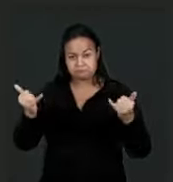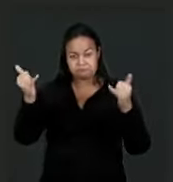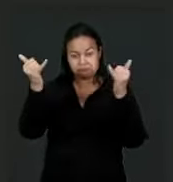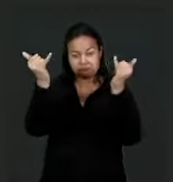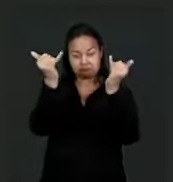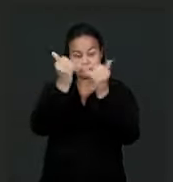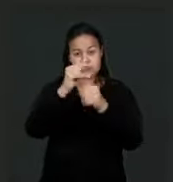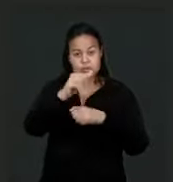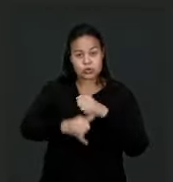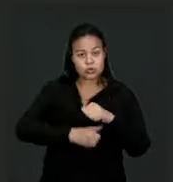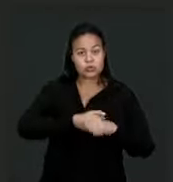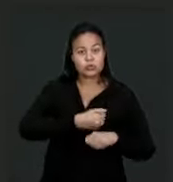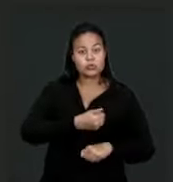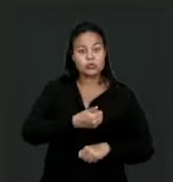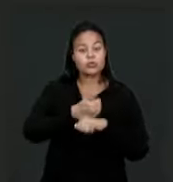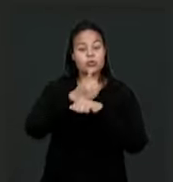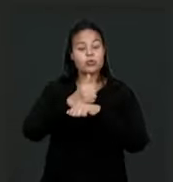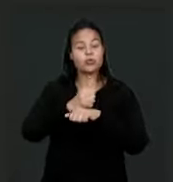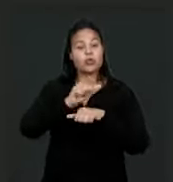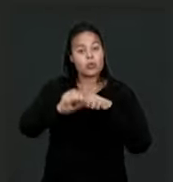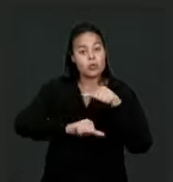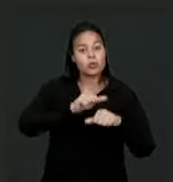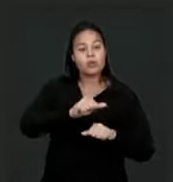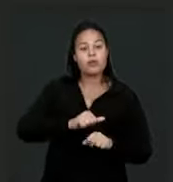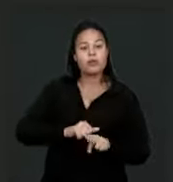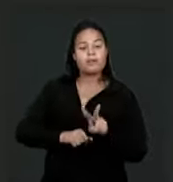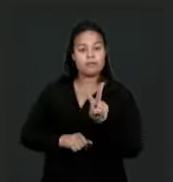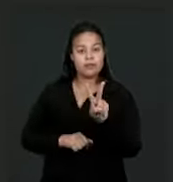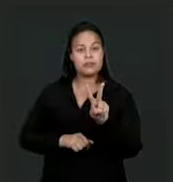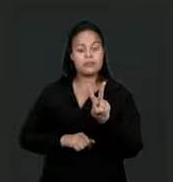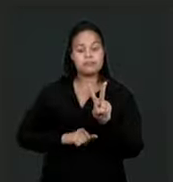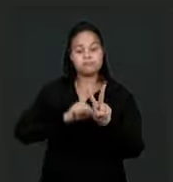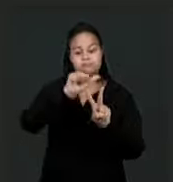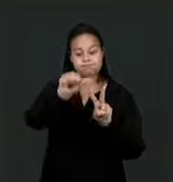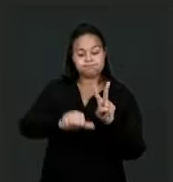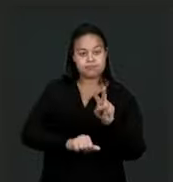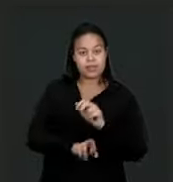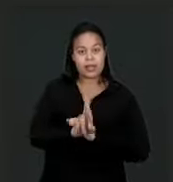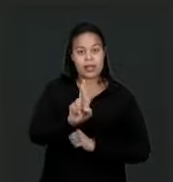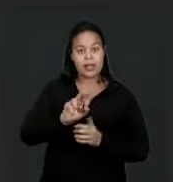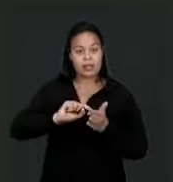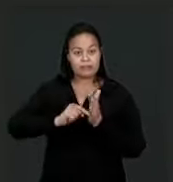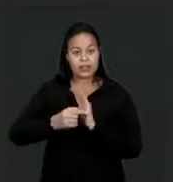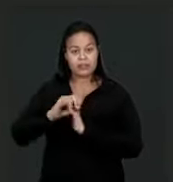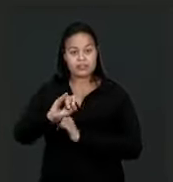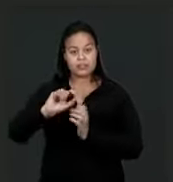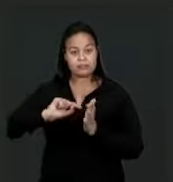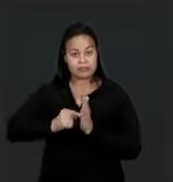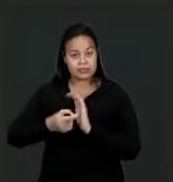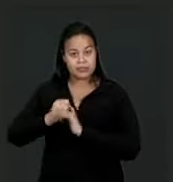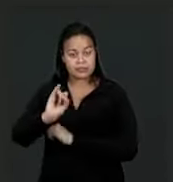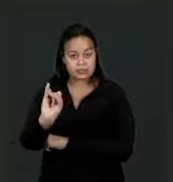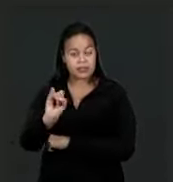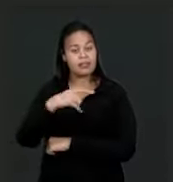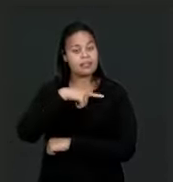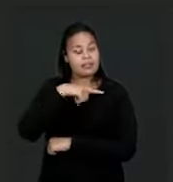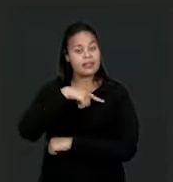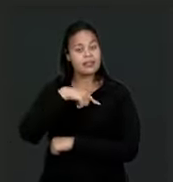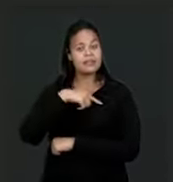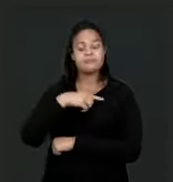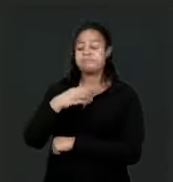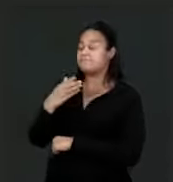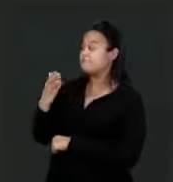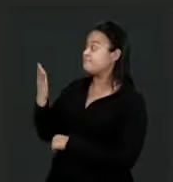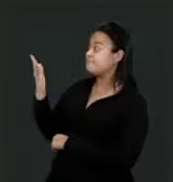substituindo V por R vezes I, potência é R vezes I. Temos então